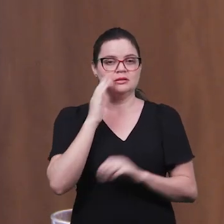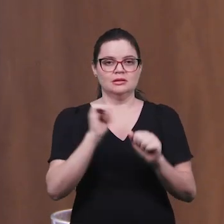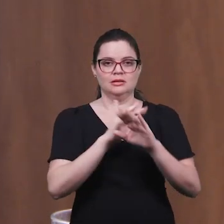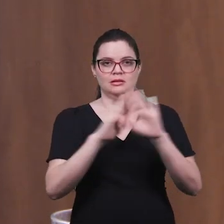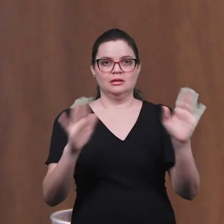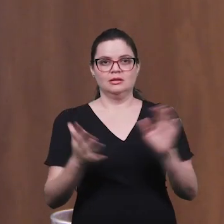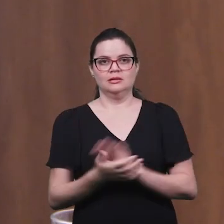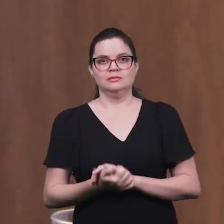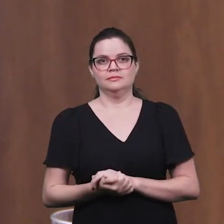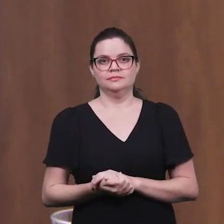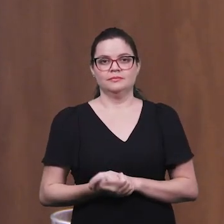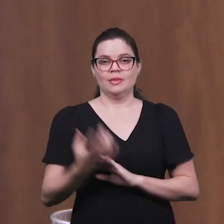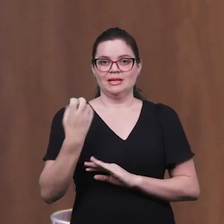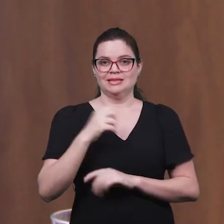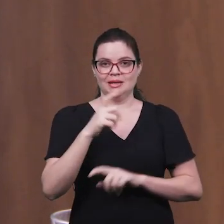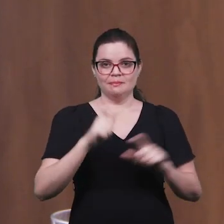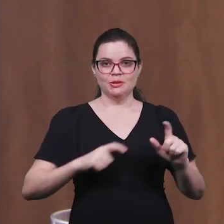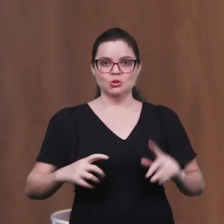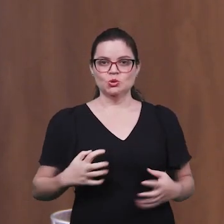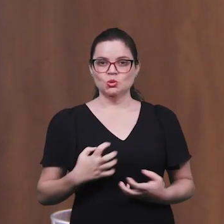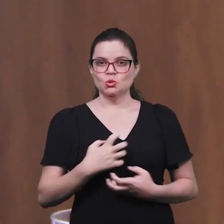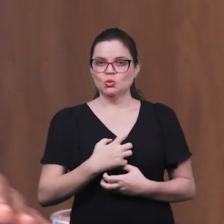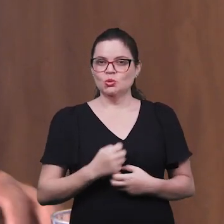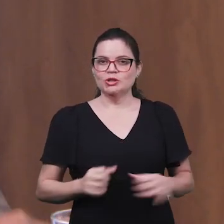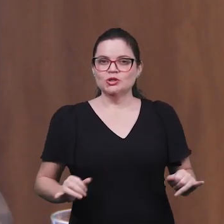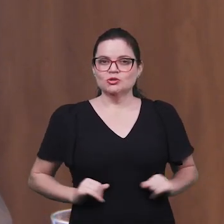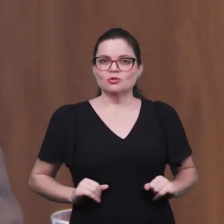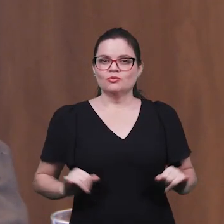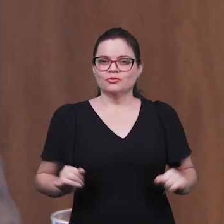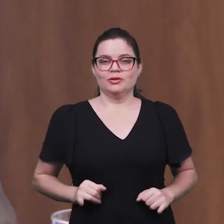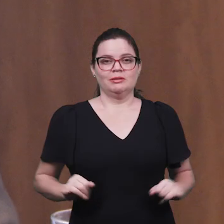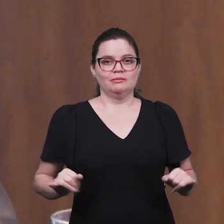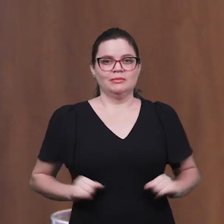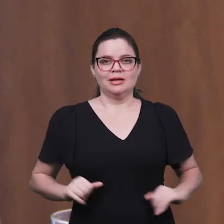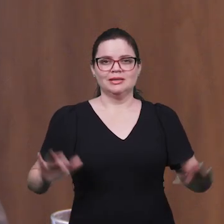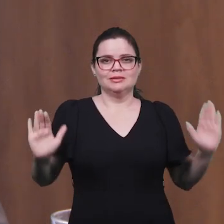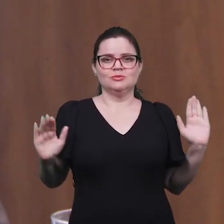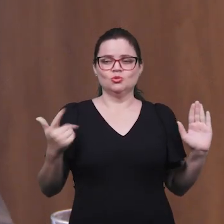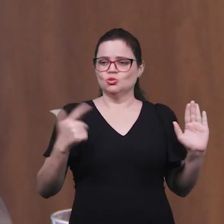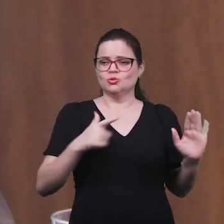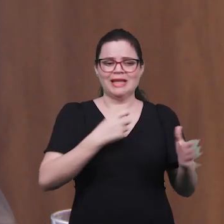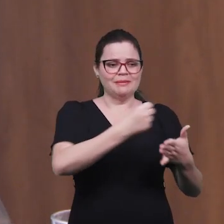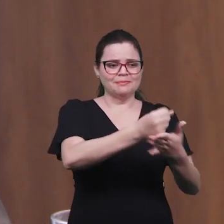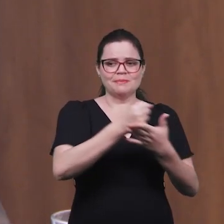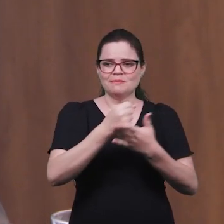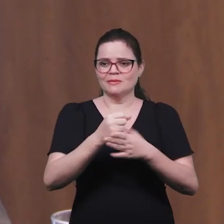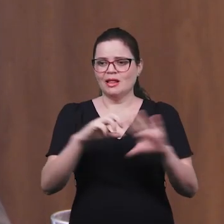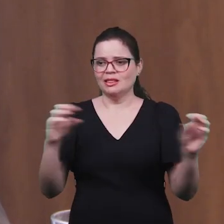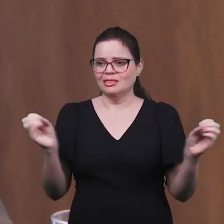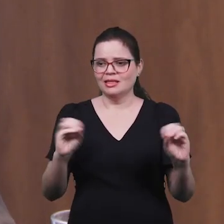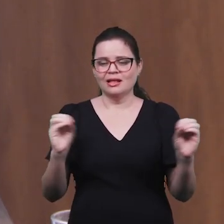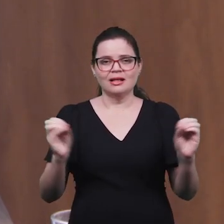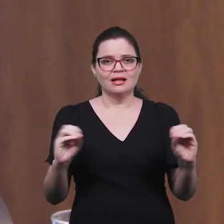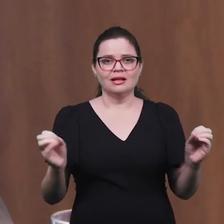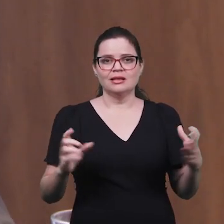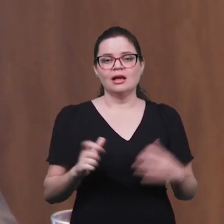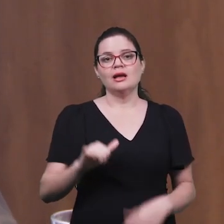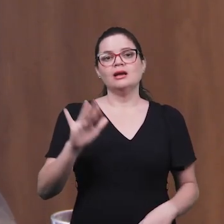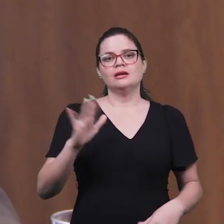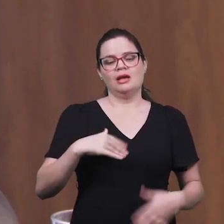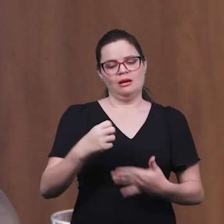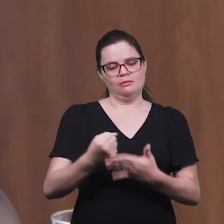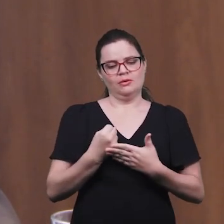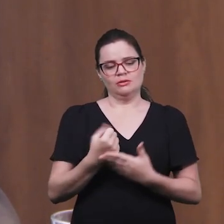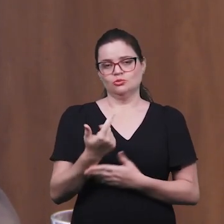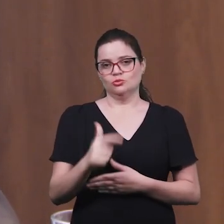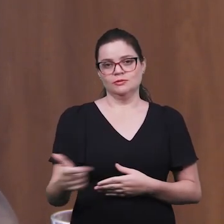uma pessoa está em um sofrimento como o de Jesus na cruz, sem amparo nenhum, sem ter a quem